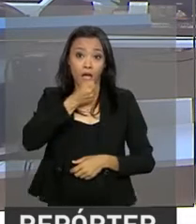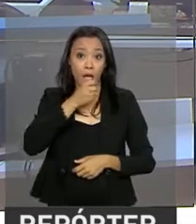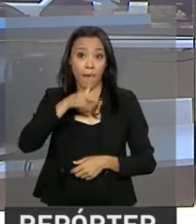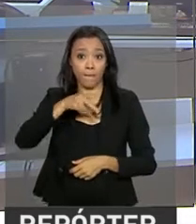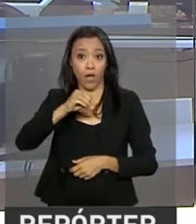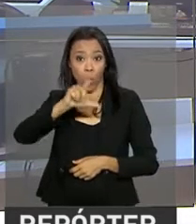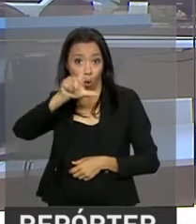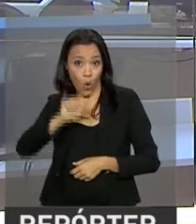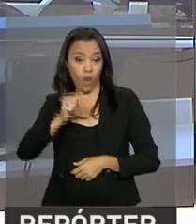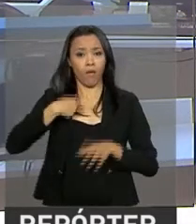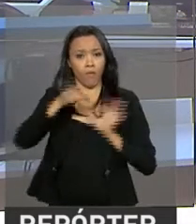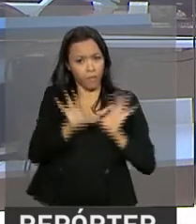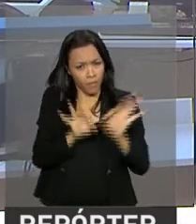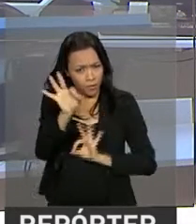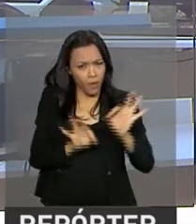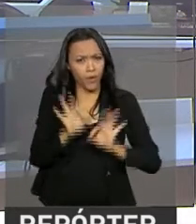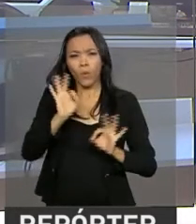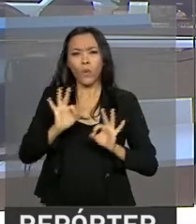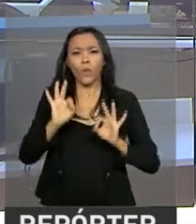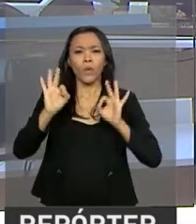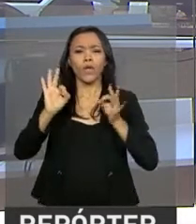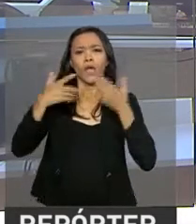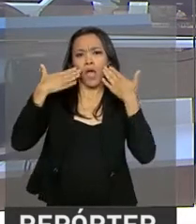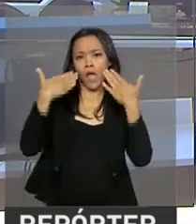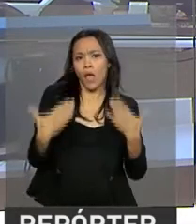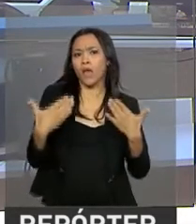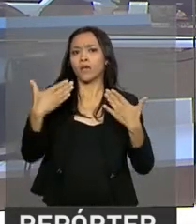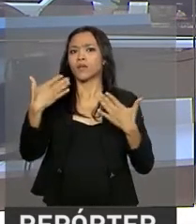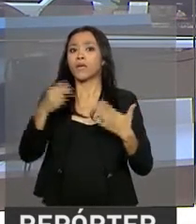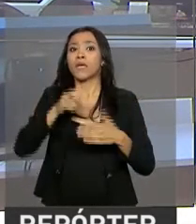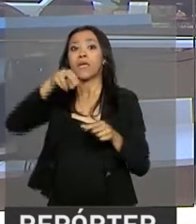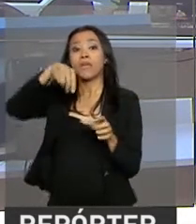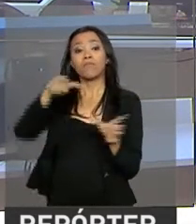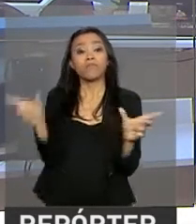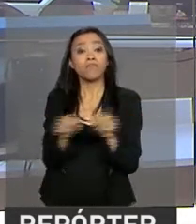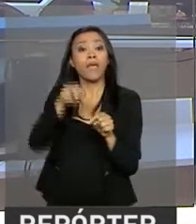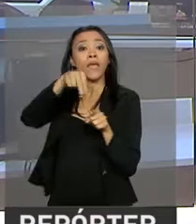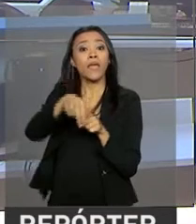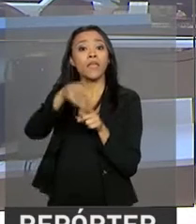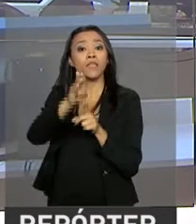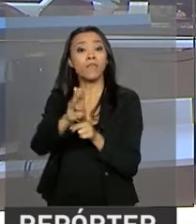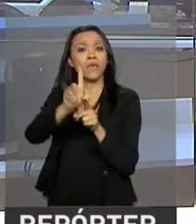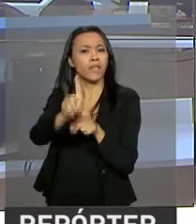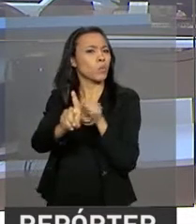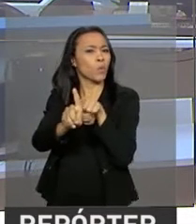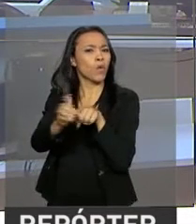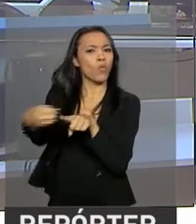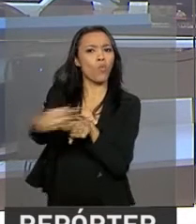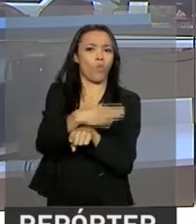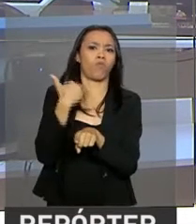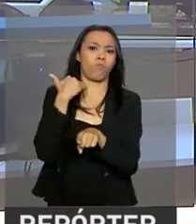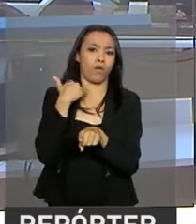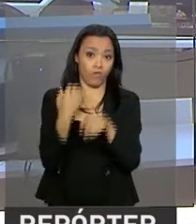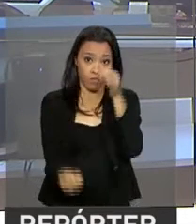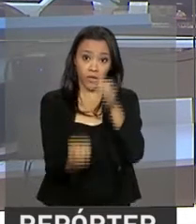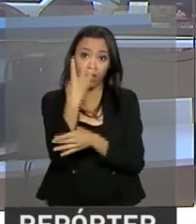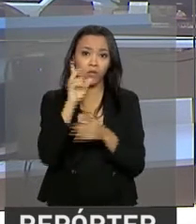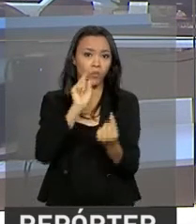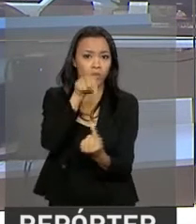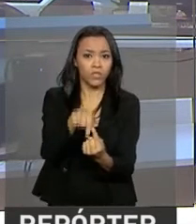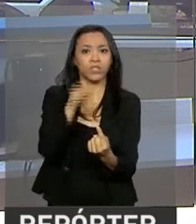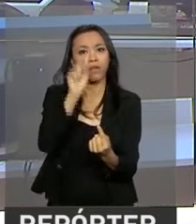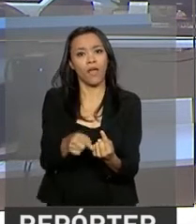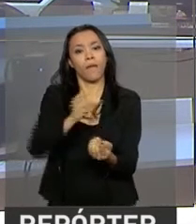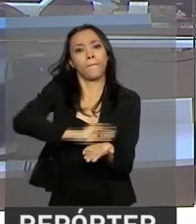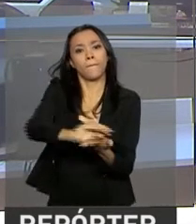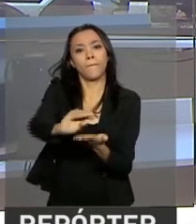hoje preparou uma reportagem sobre o nbb de novo banco de desenvolvimento a instituição foi criada para investir